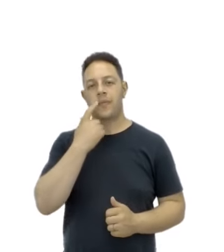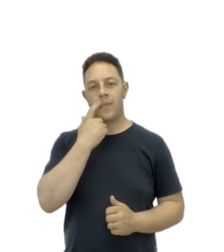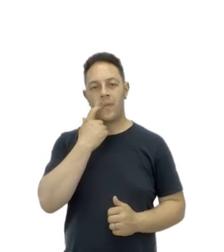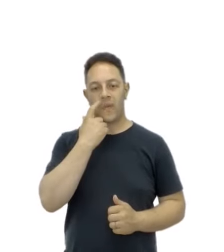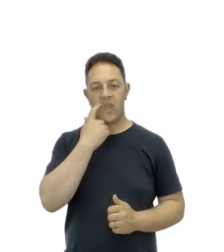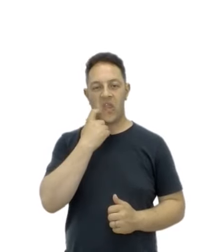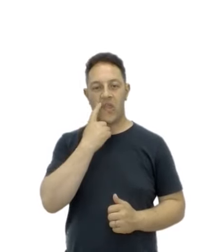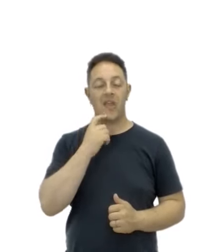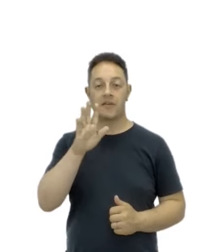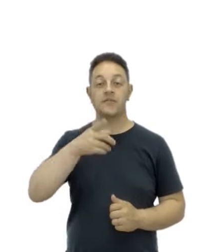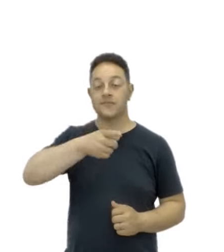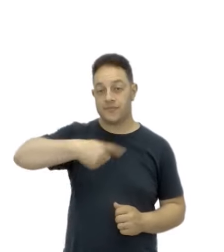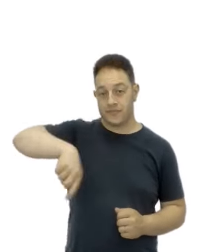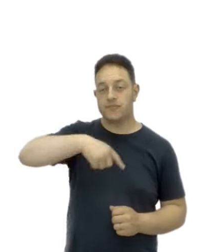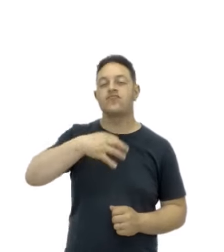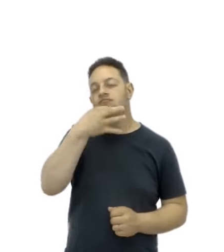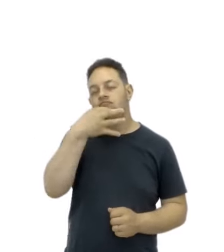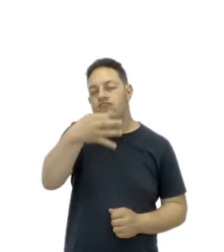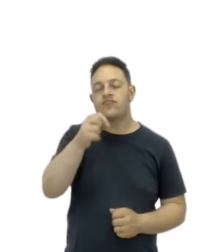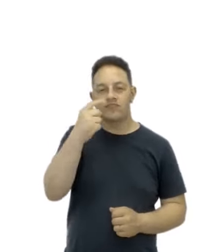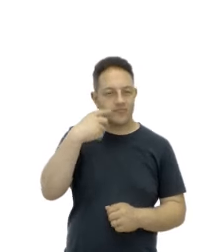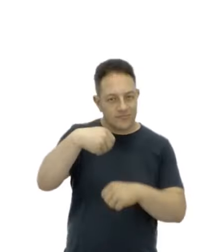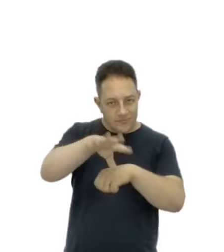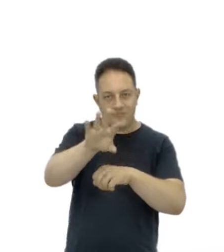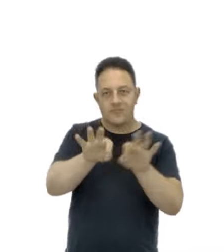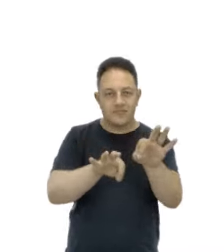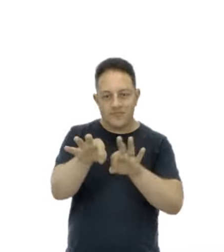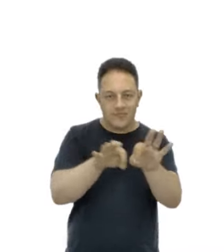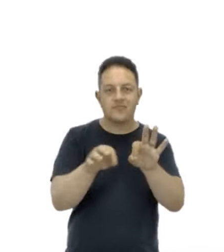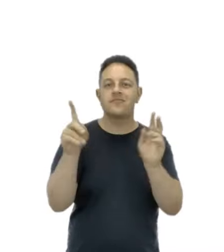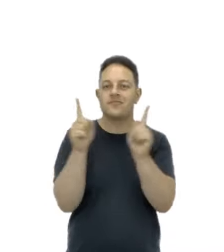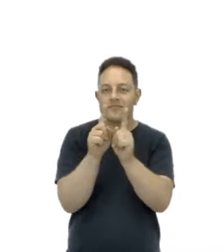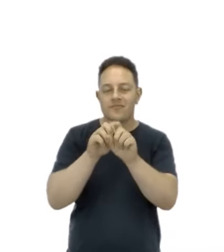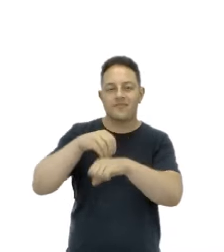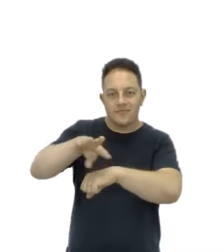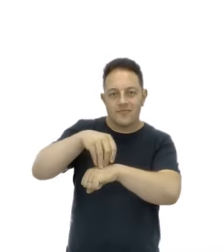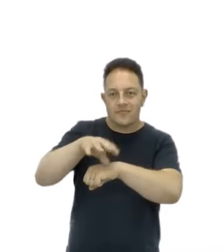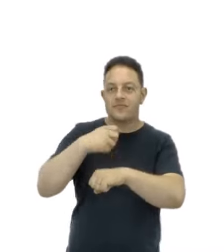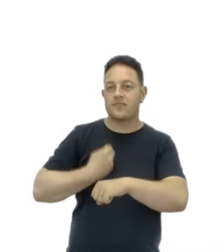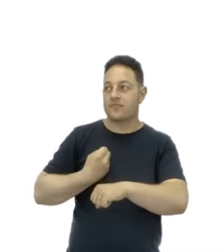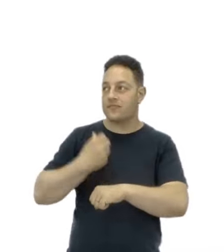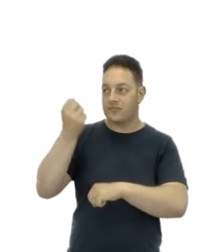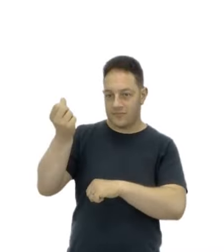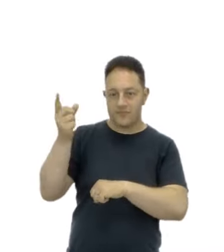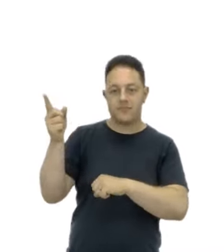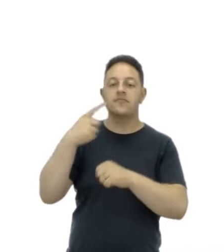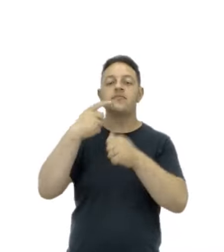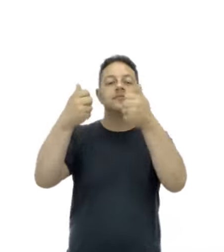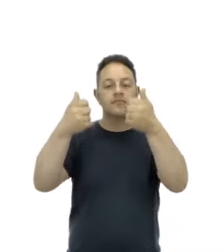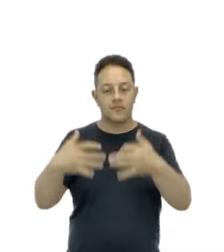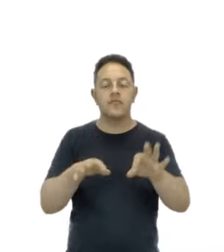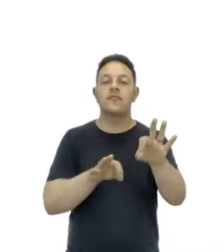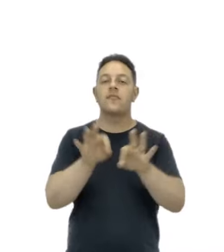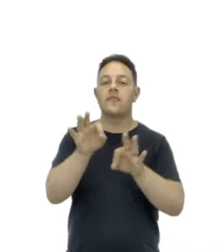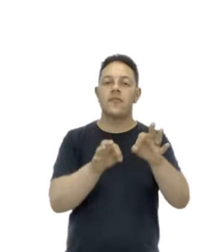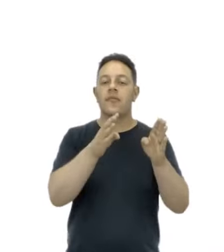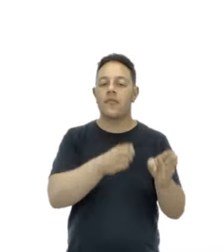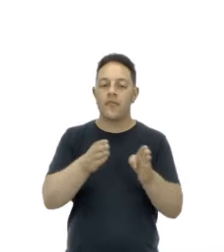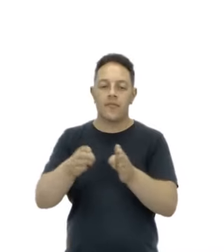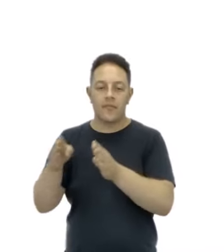Então, nossa sugestão para a organização do trabalho com as pílulas, né, nessa sequência 6, é a organização